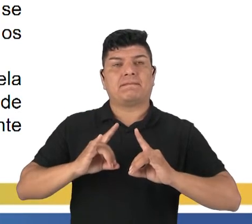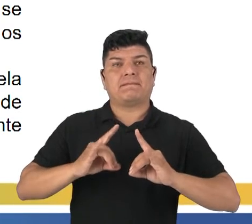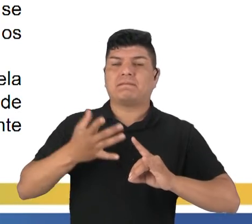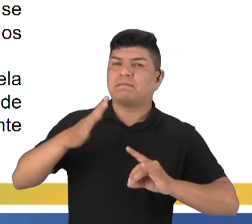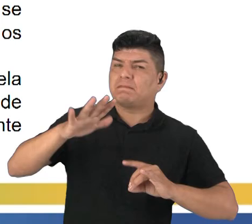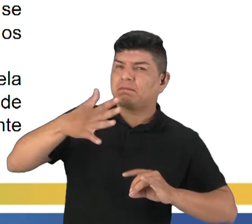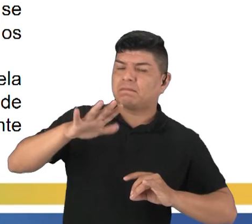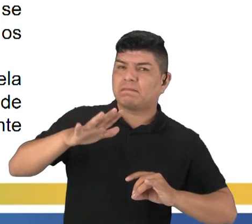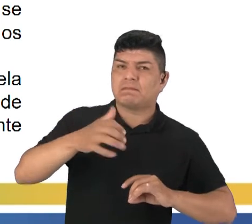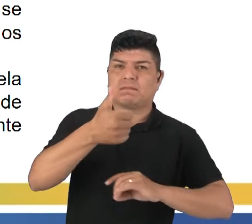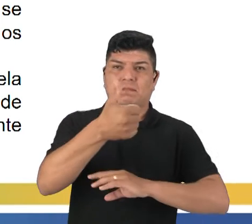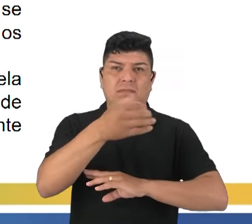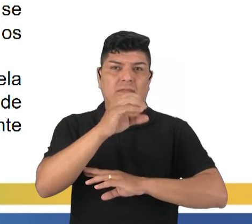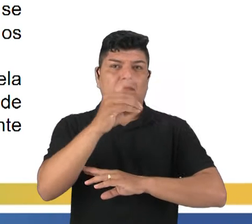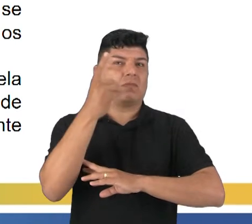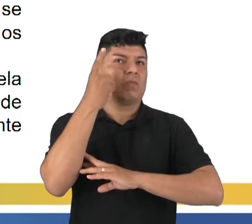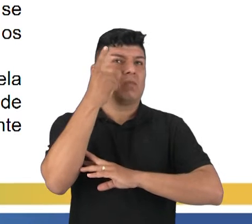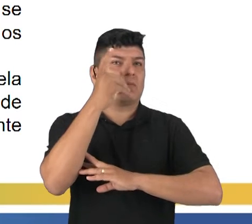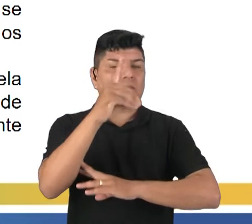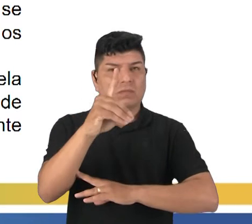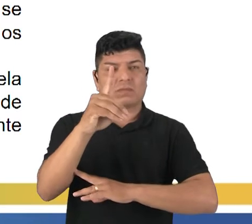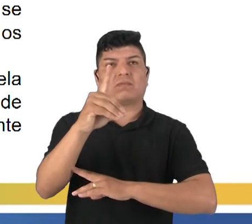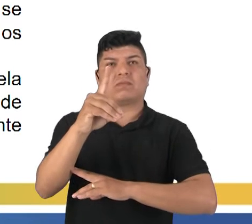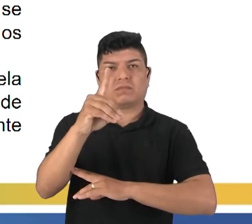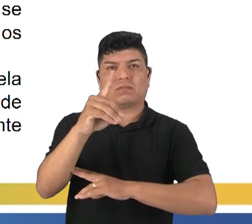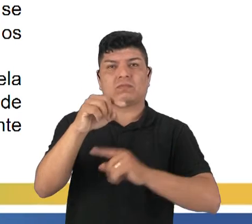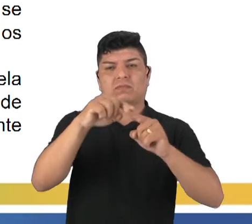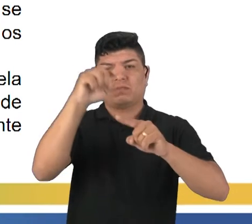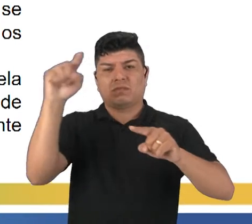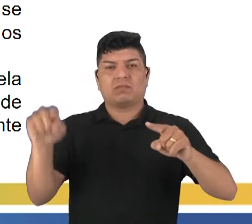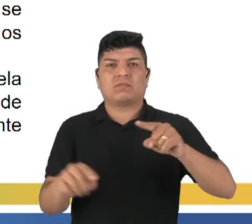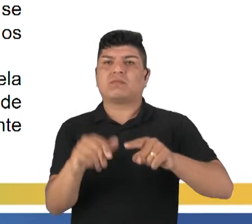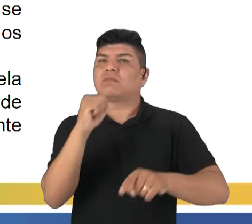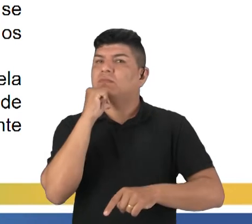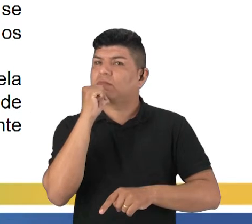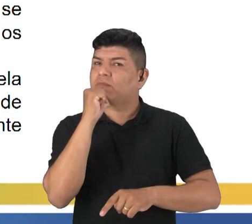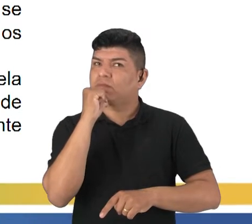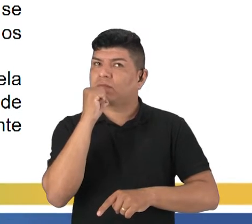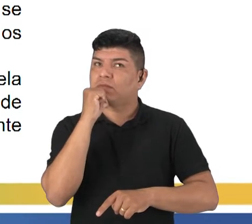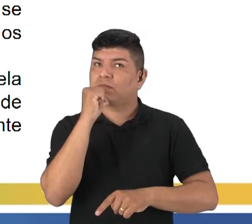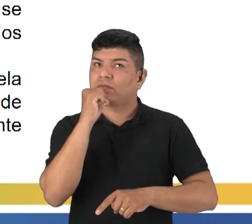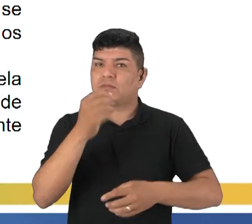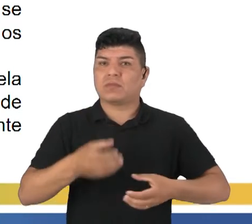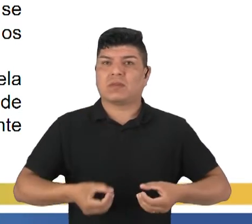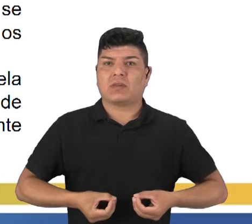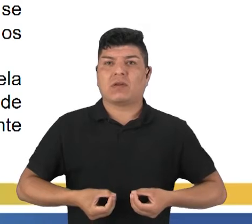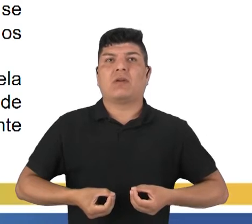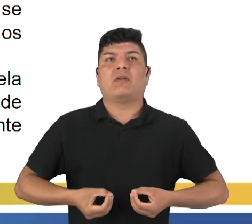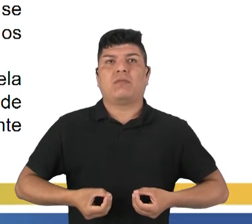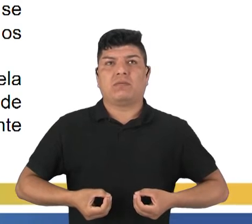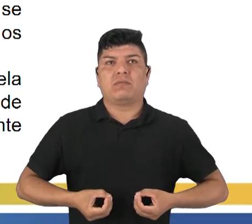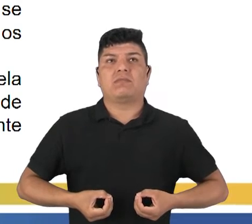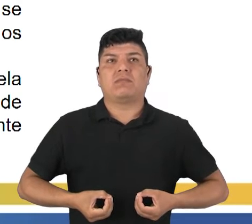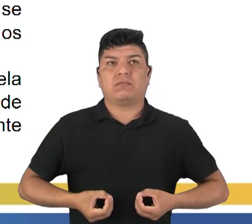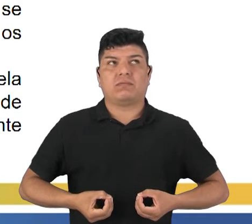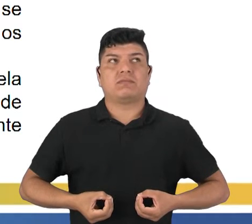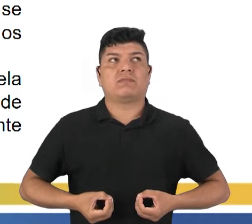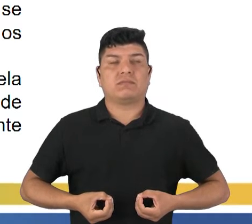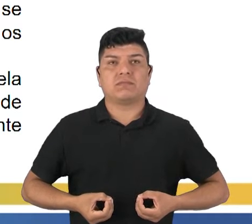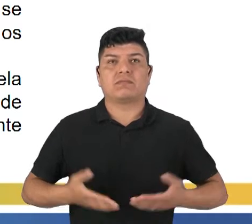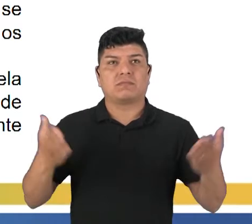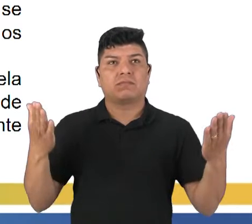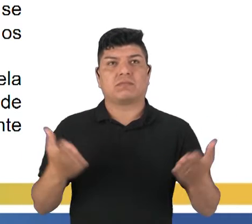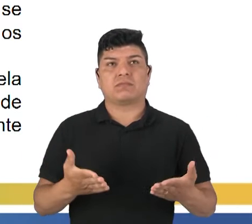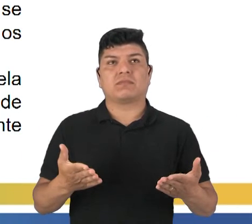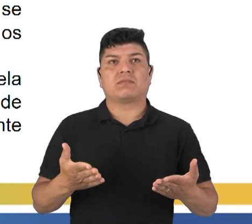em torno do 10º dia do ciclo menstrual, da ovulação. Depois, a